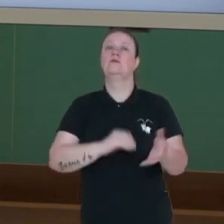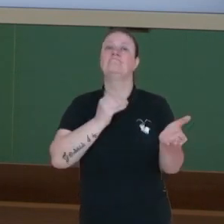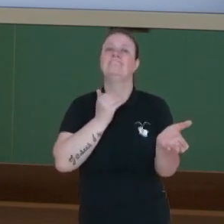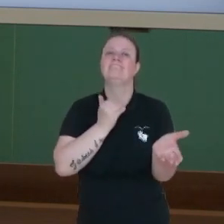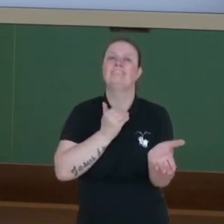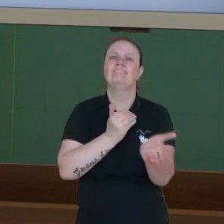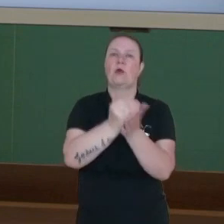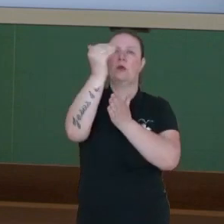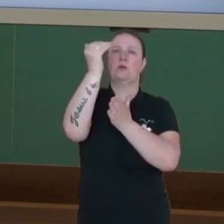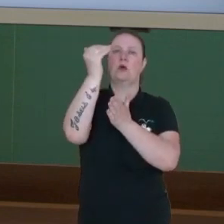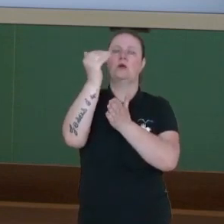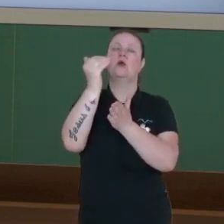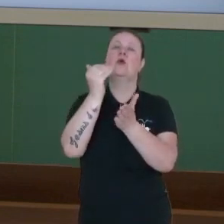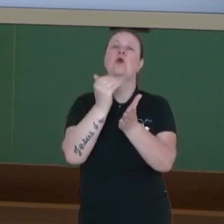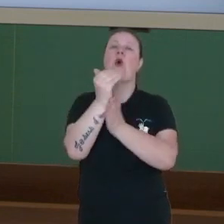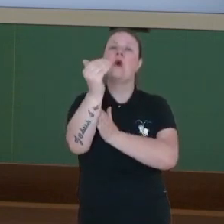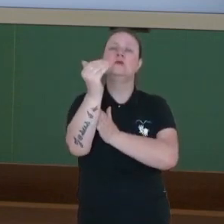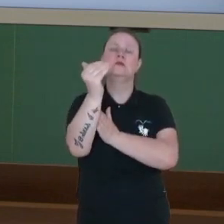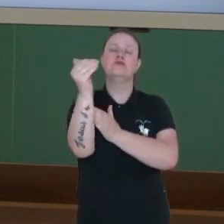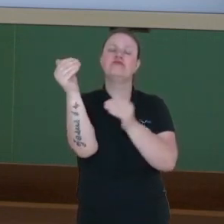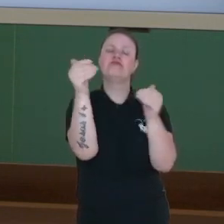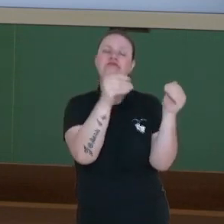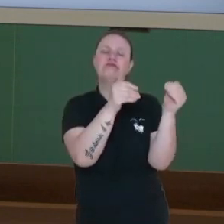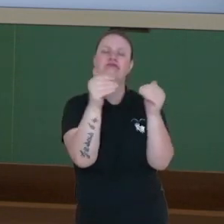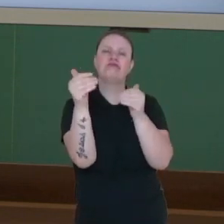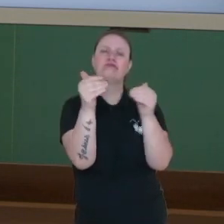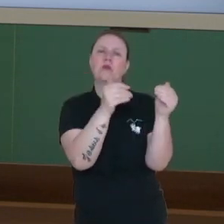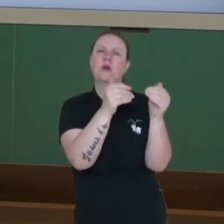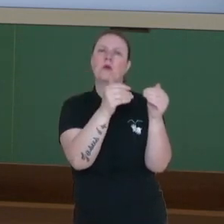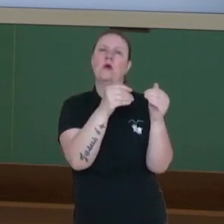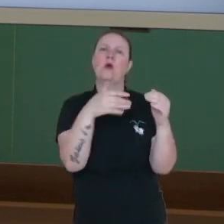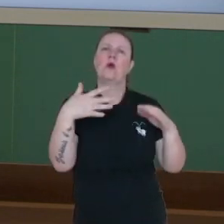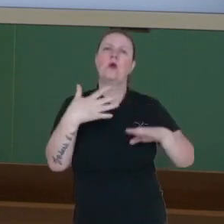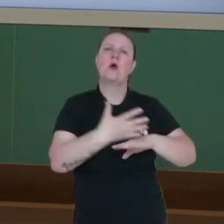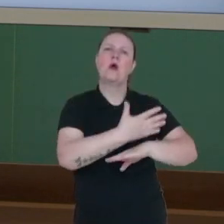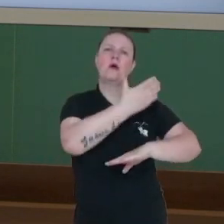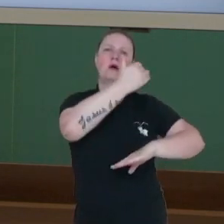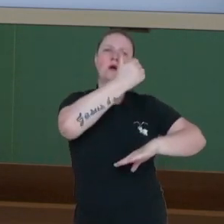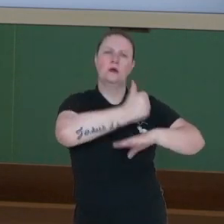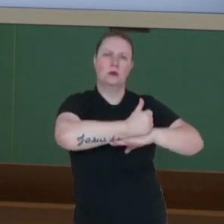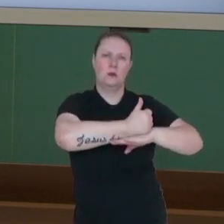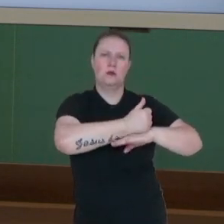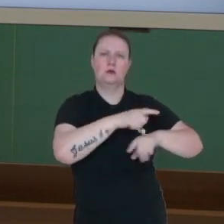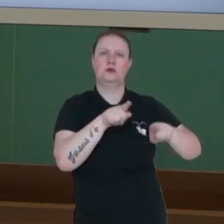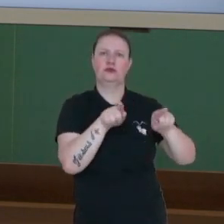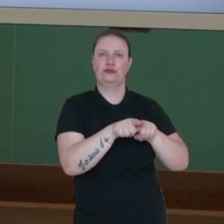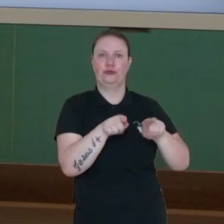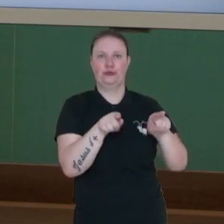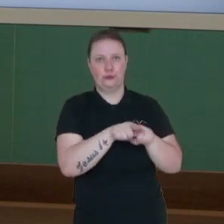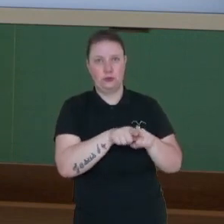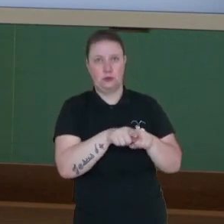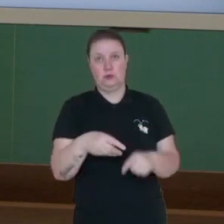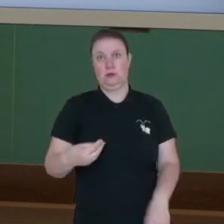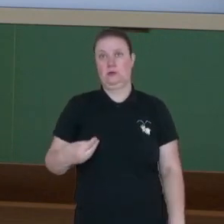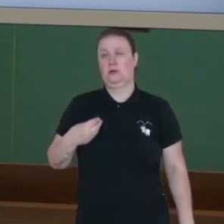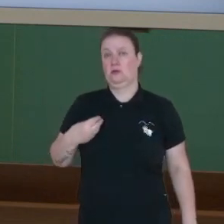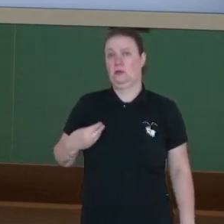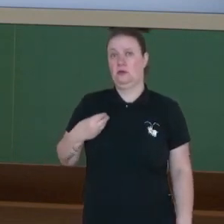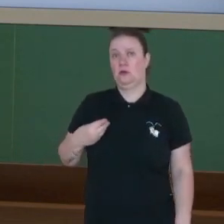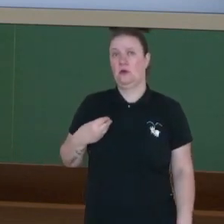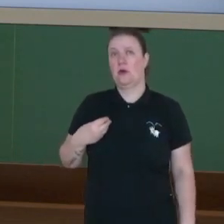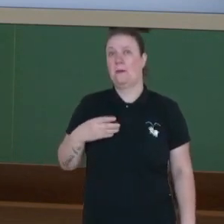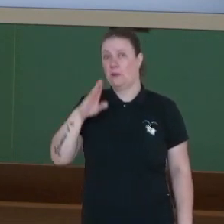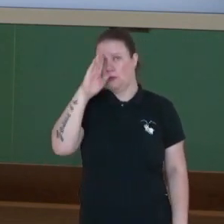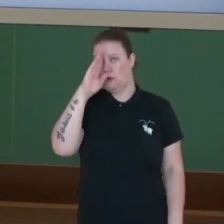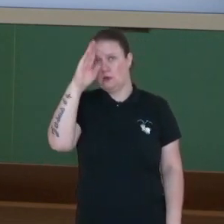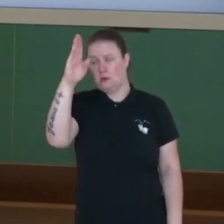foi ali que vai iniciar a ocupação do território paranaense, com esses colonizadores vindo principalmente do estado de